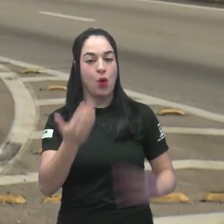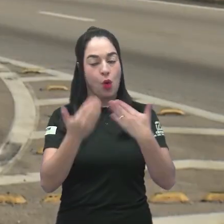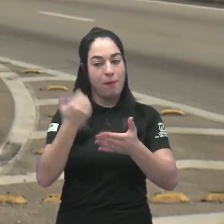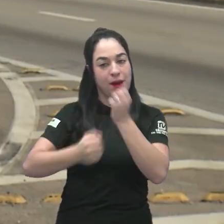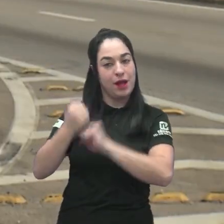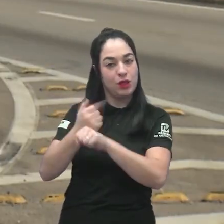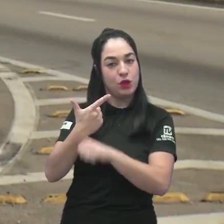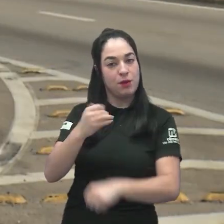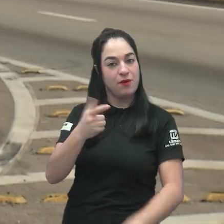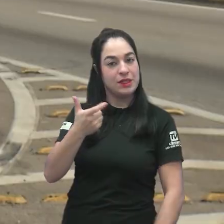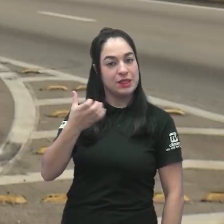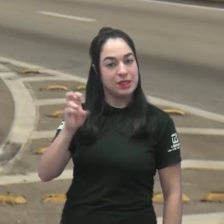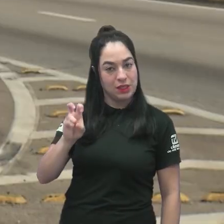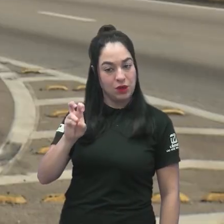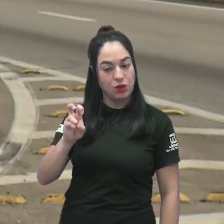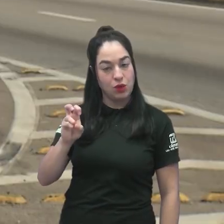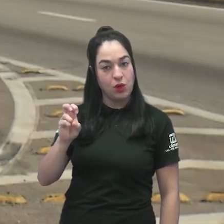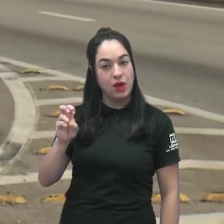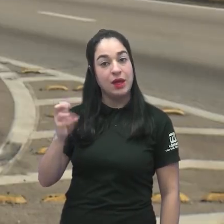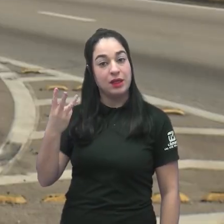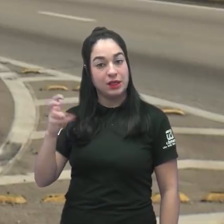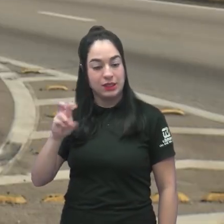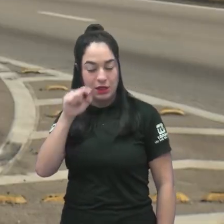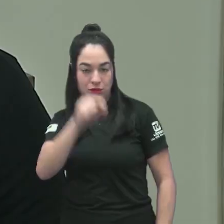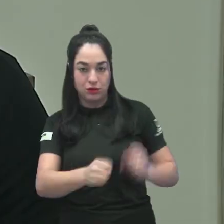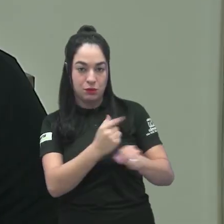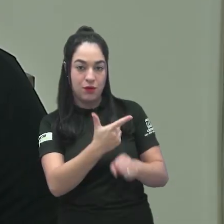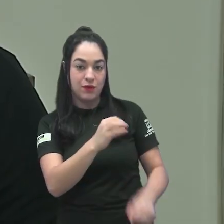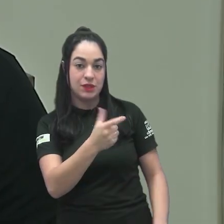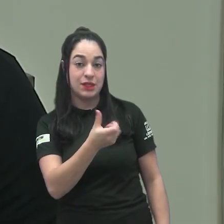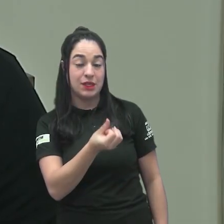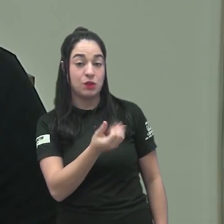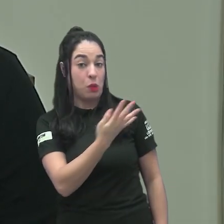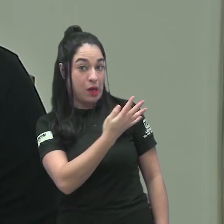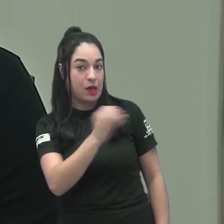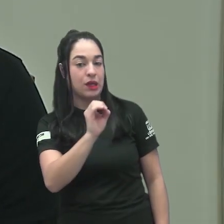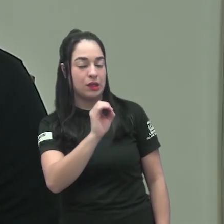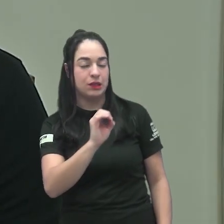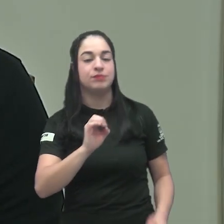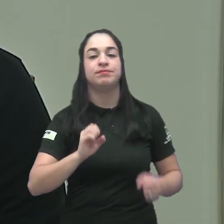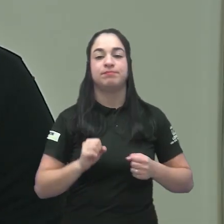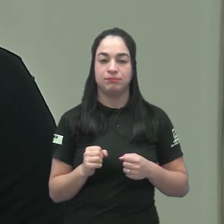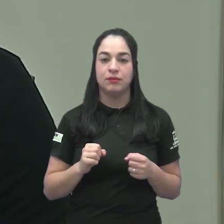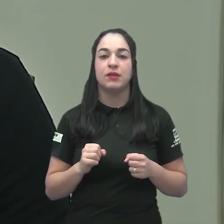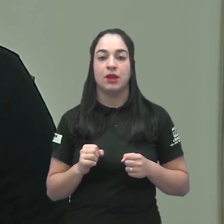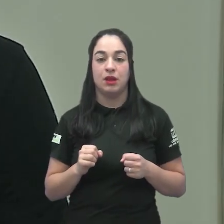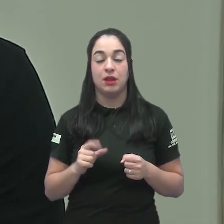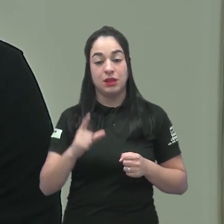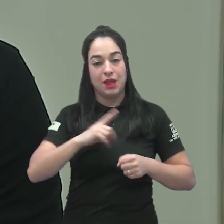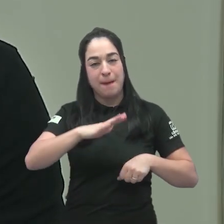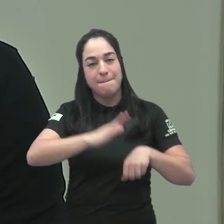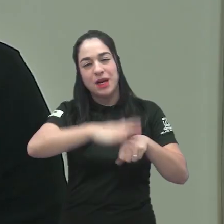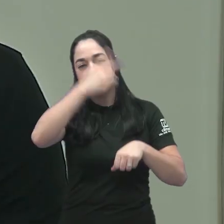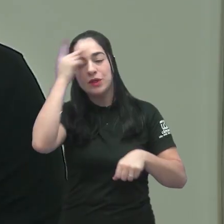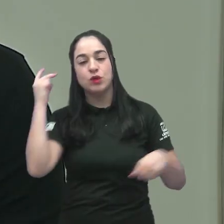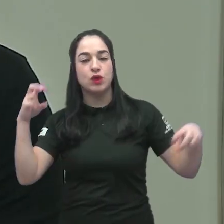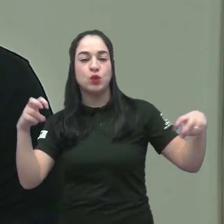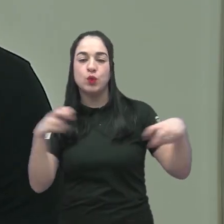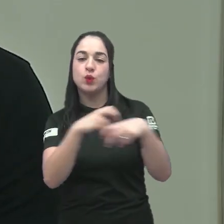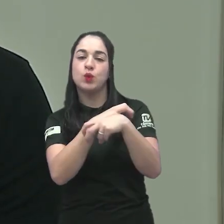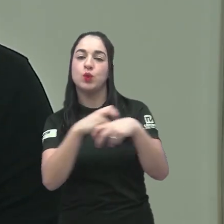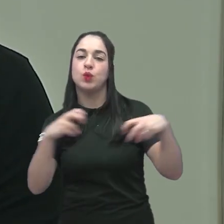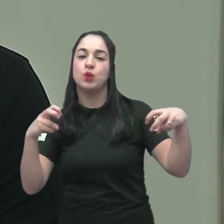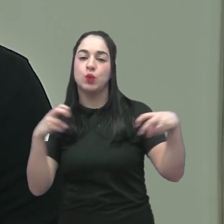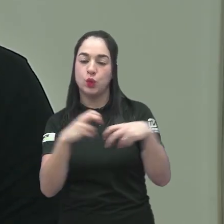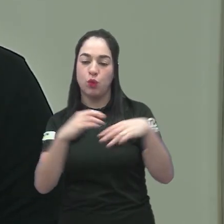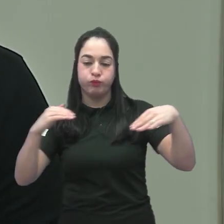mortes, 5 a mais do que em 2025. A gente tem mais pessoas circulando e, consequentemente, mais exposição ao